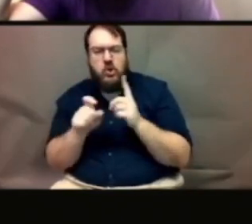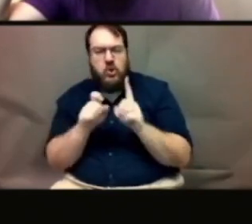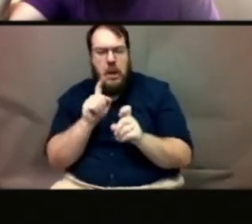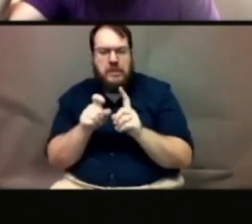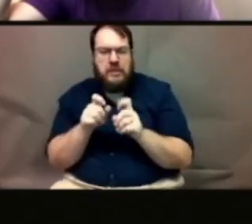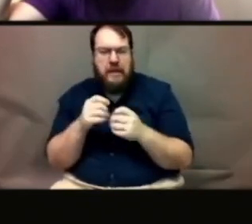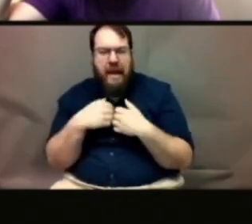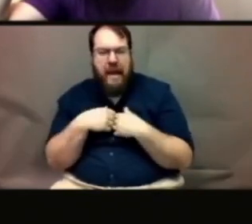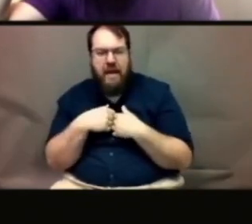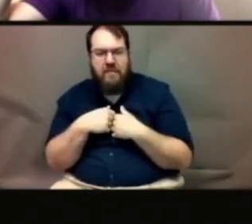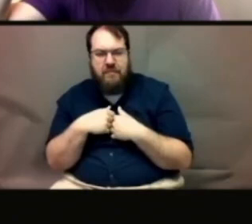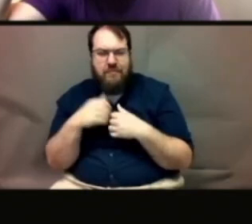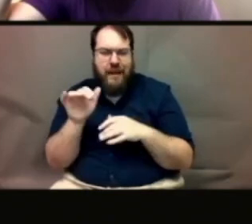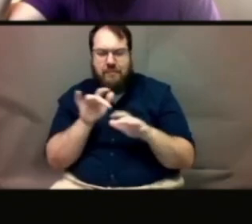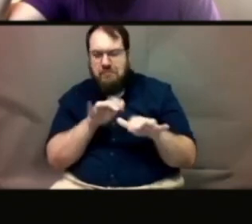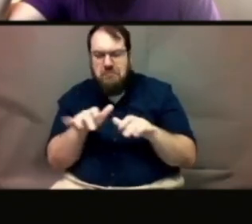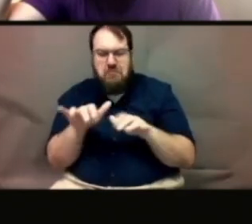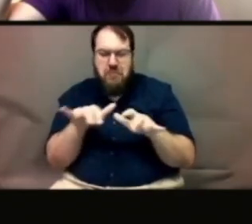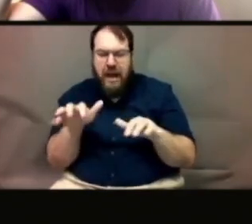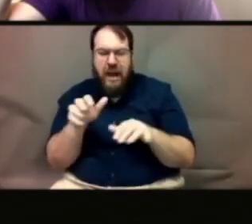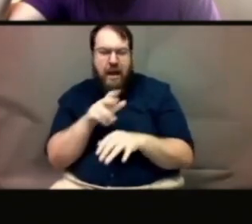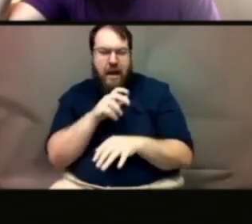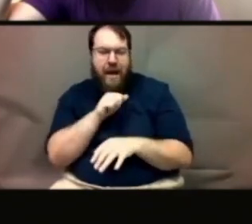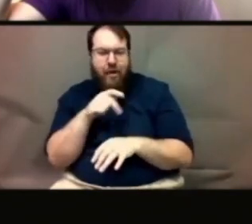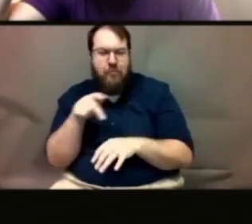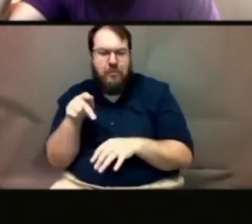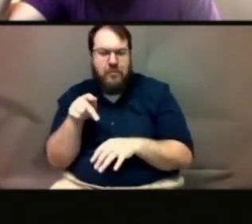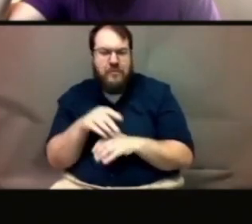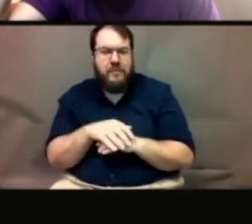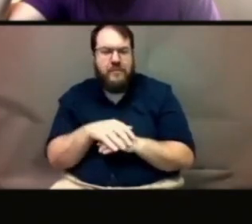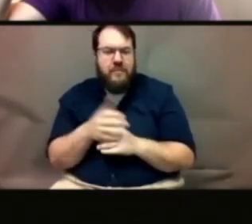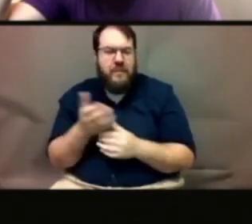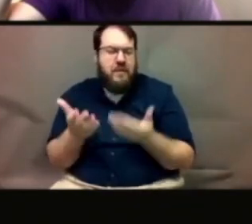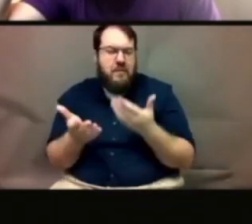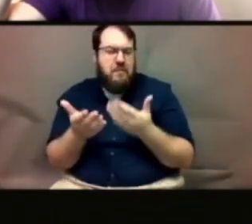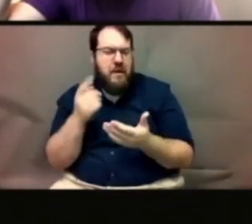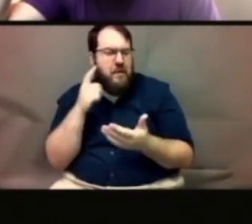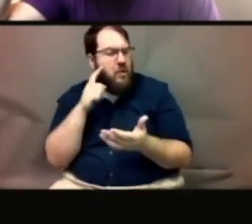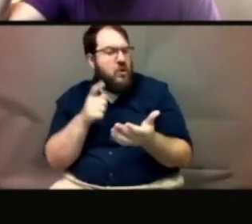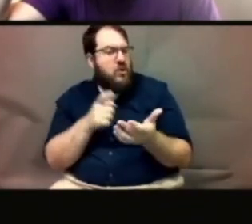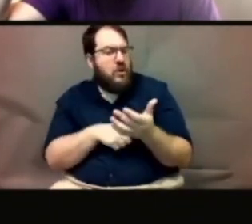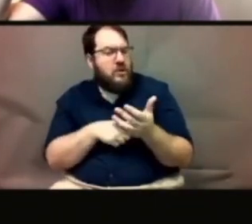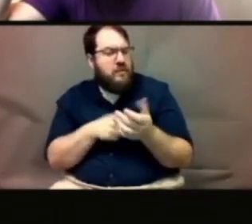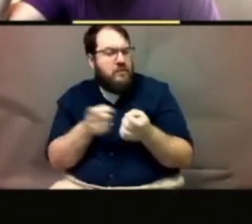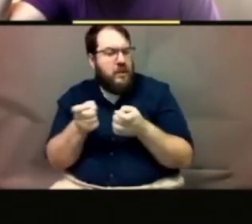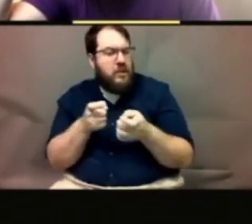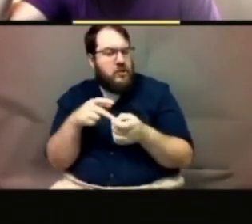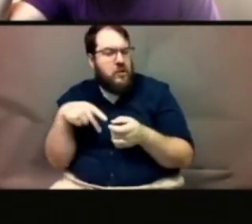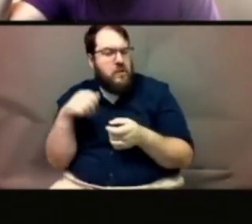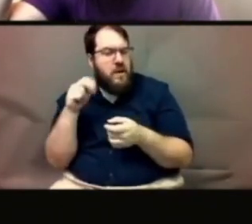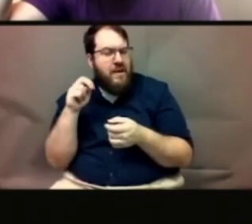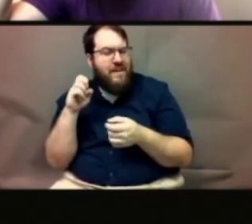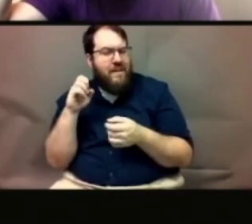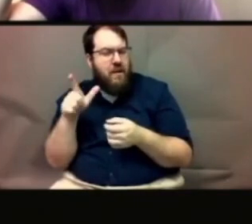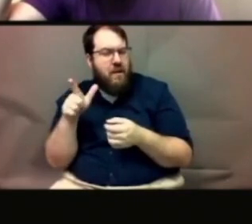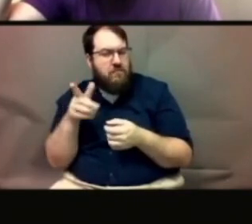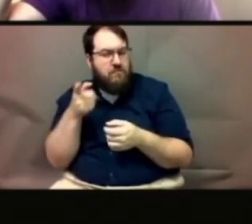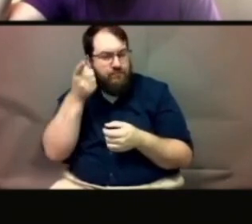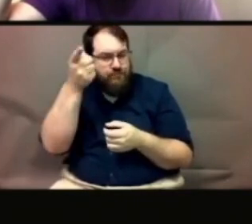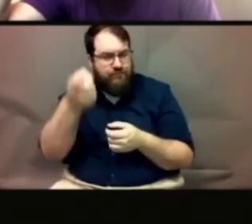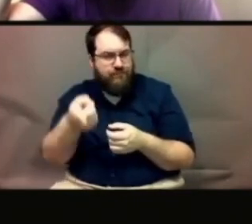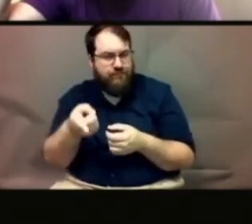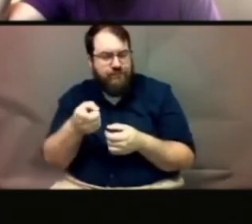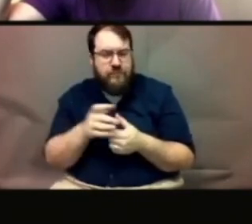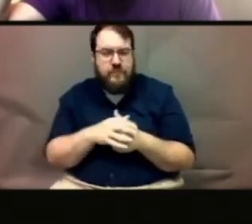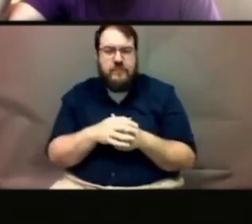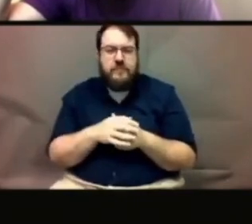nós temos por exemplo o aplicativo de piano e talvez você não tenha percebido que tem um